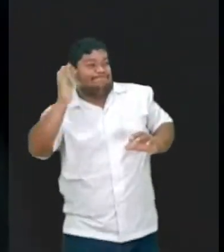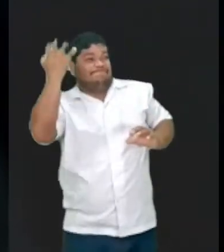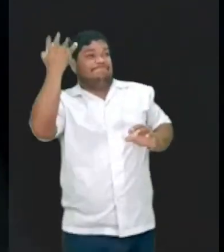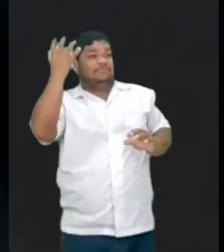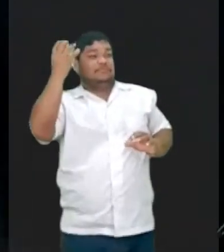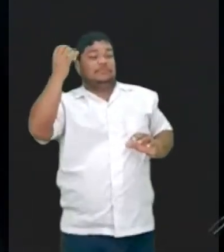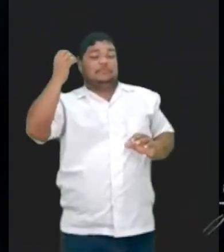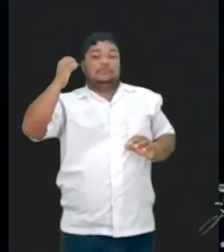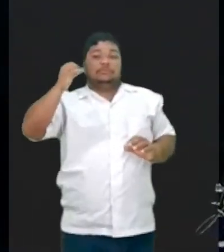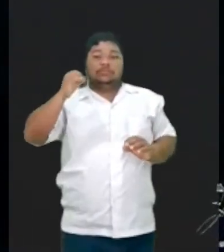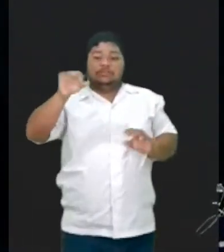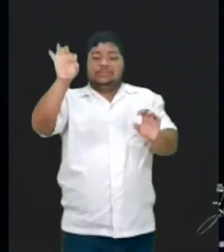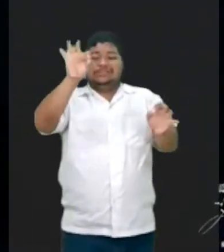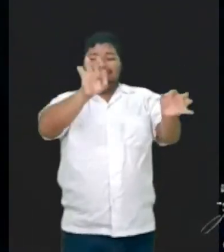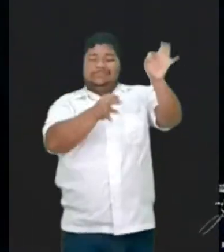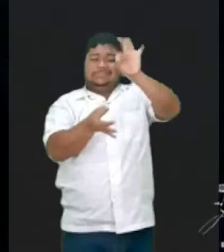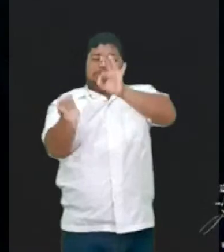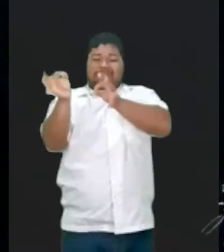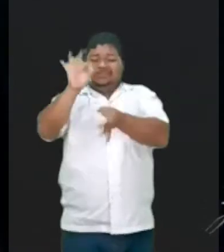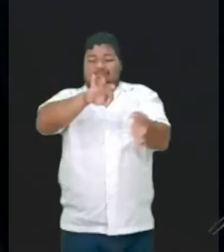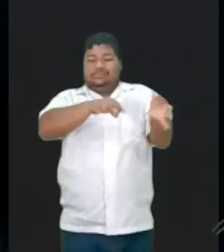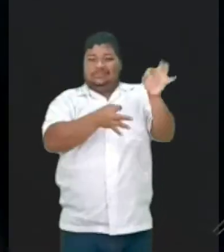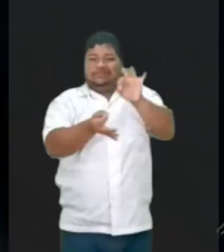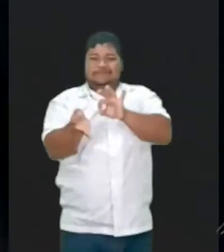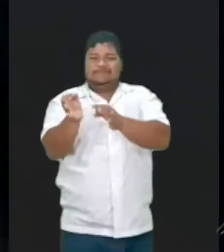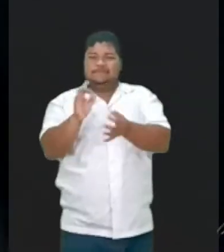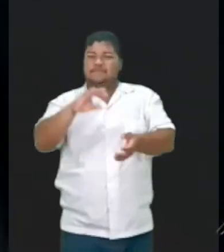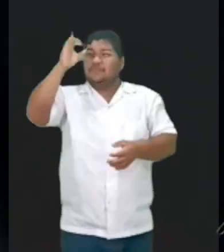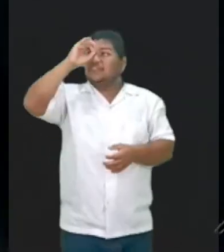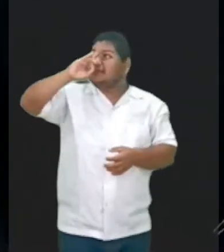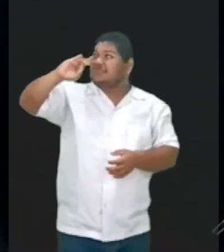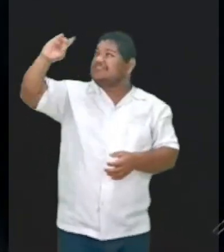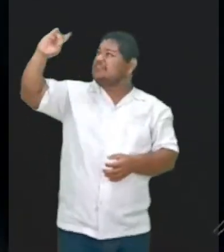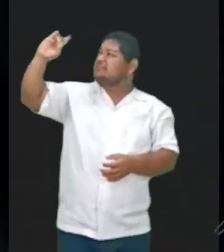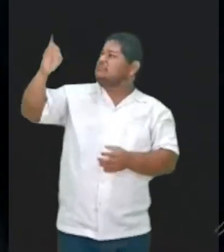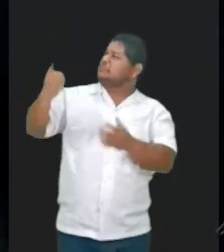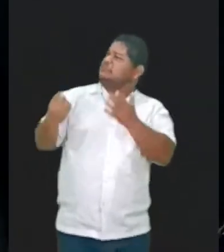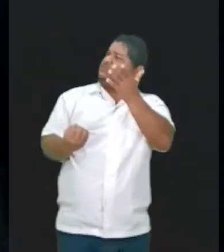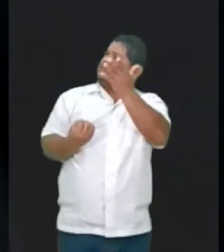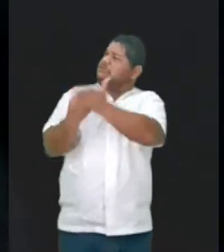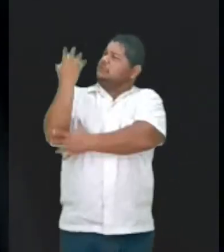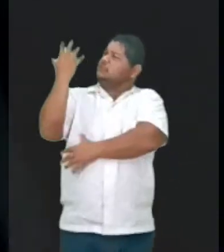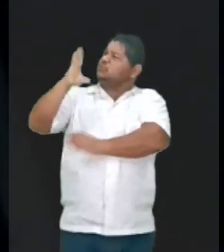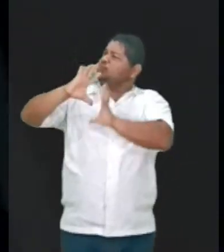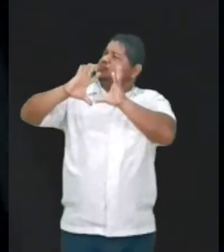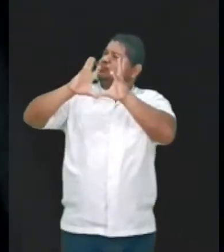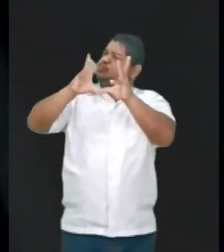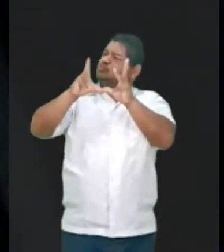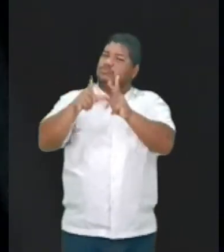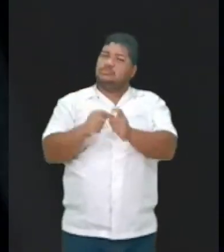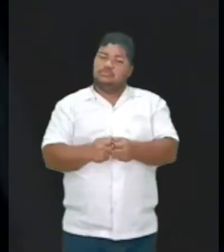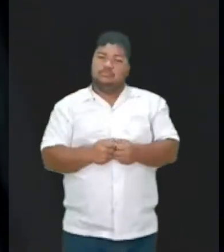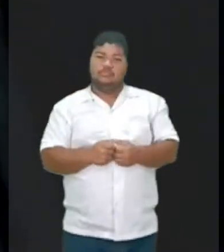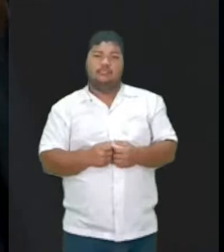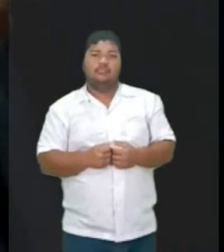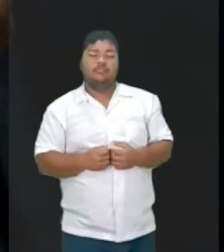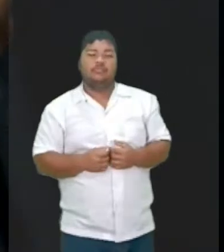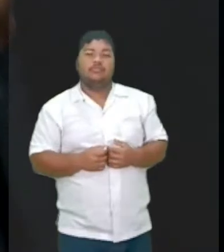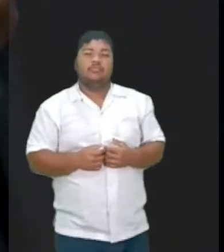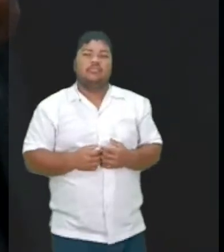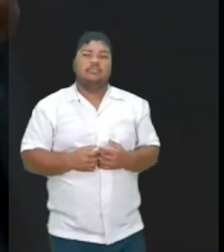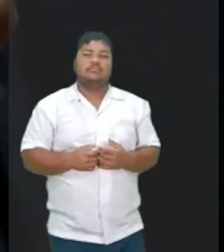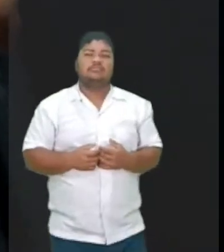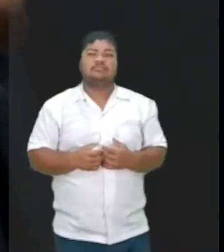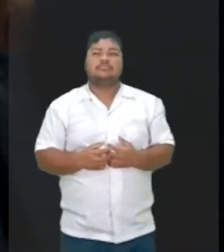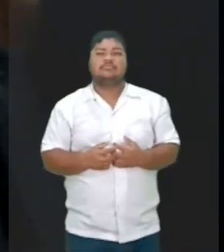pela ciência, que foi Deus que criou tudo isso. Teve uma mão inteligente, teve um